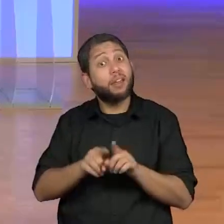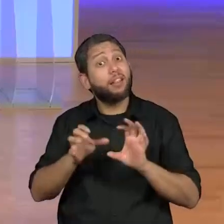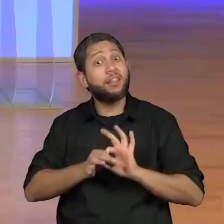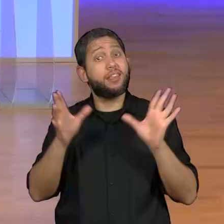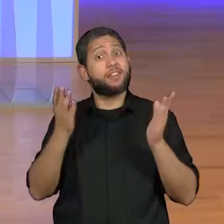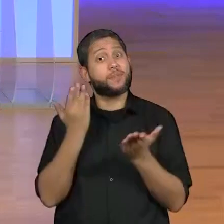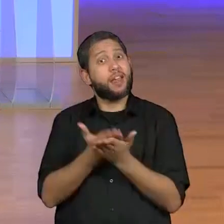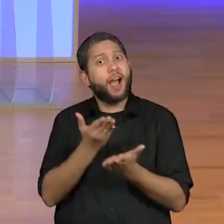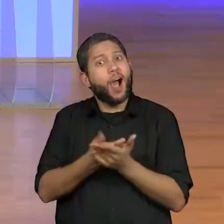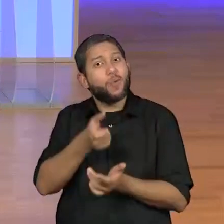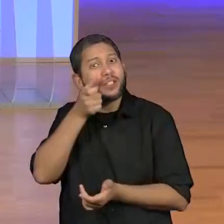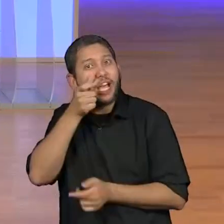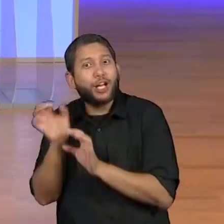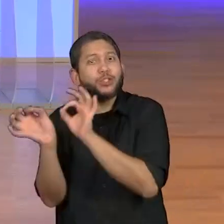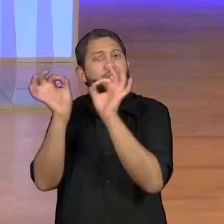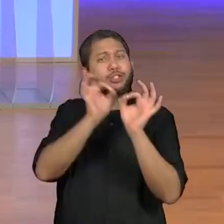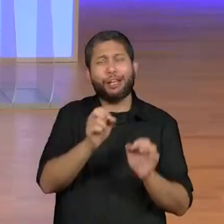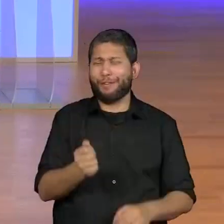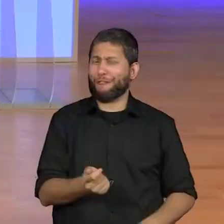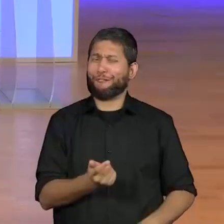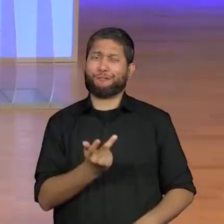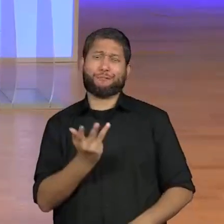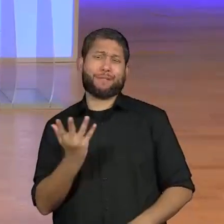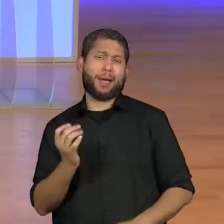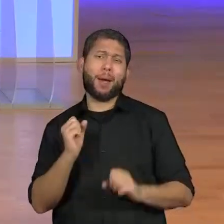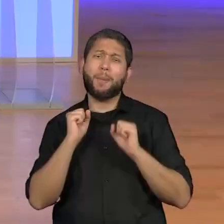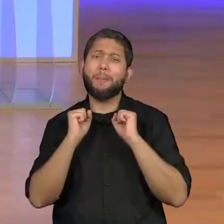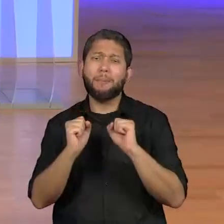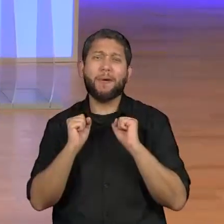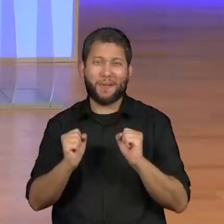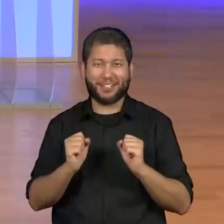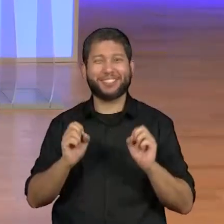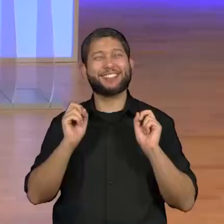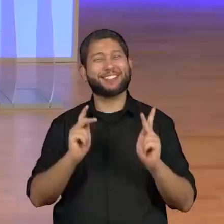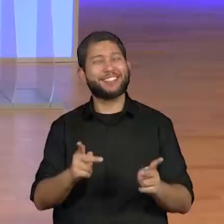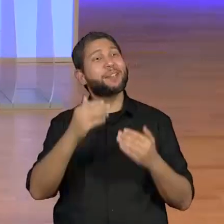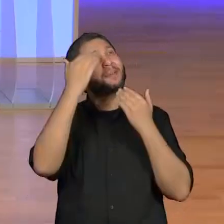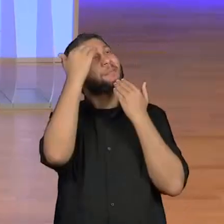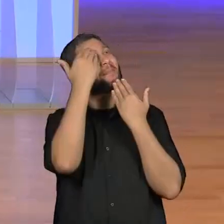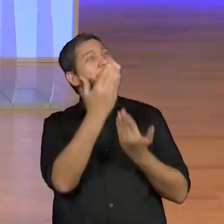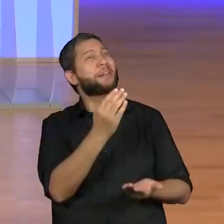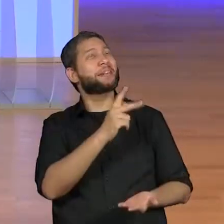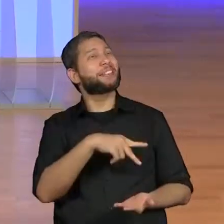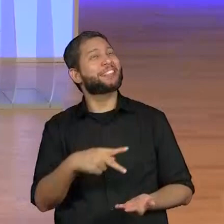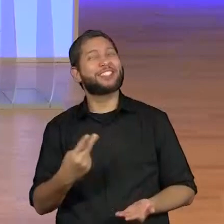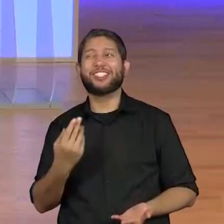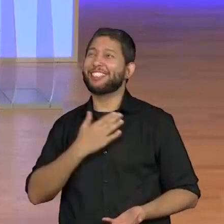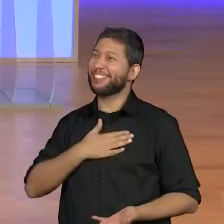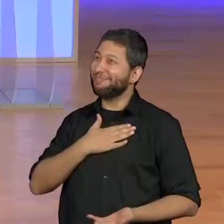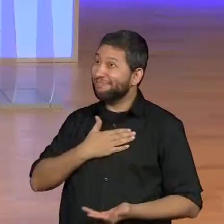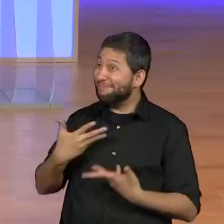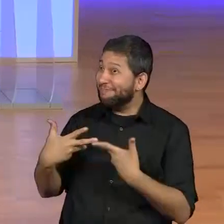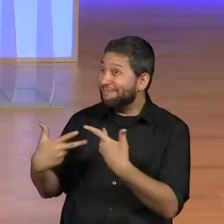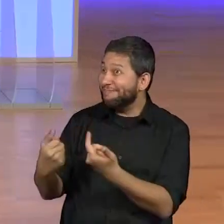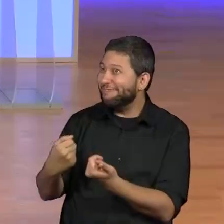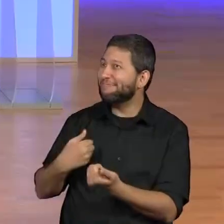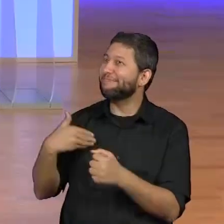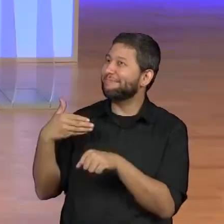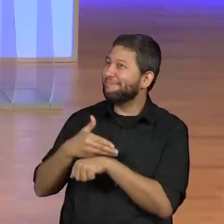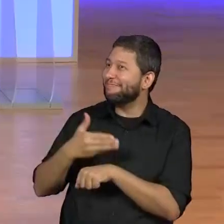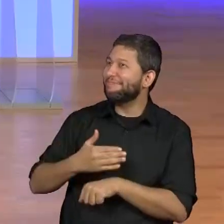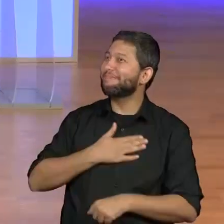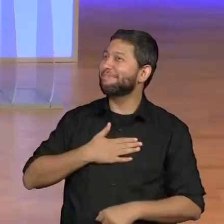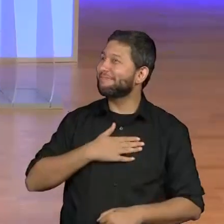vocês quiserem no repositório do aplicativo do Centro de Mídias. Muito obrigada, professora. Eu que agradeço pela participação aqui,